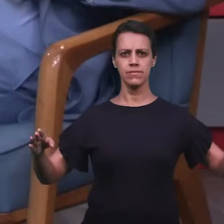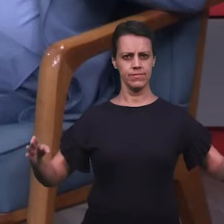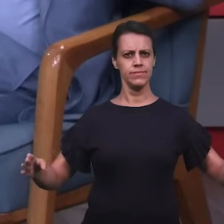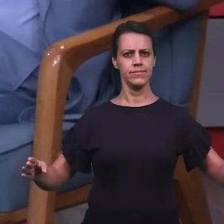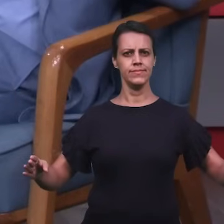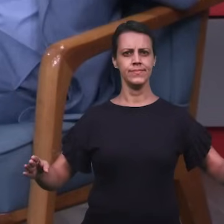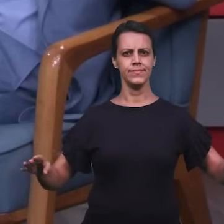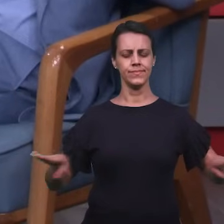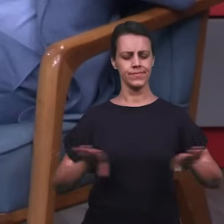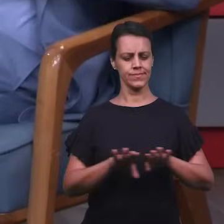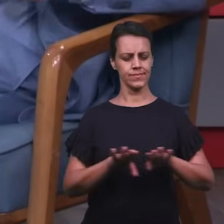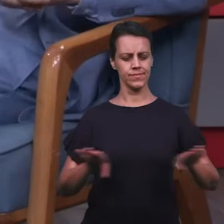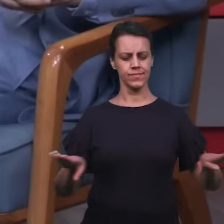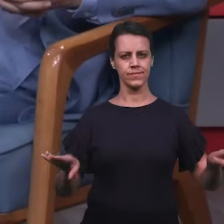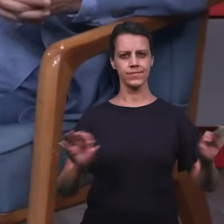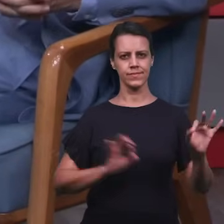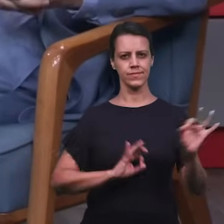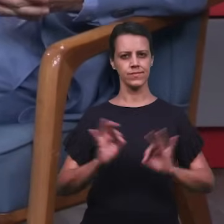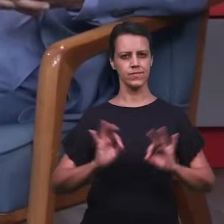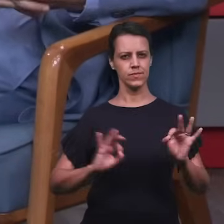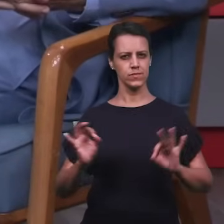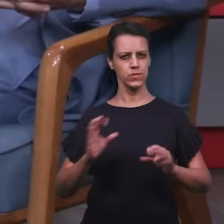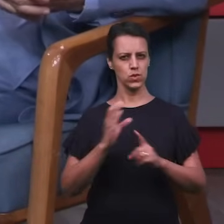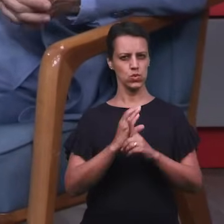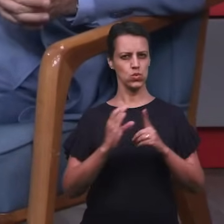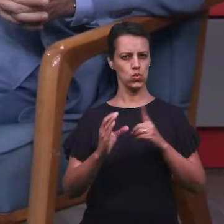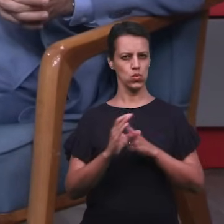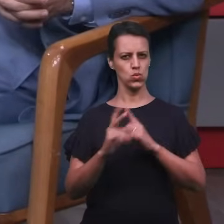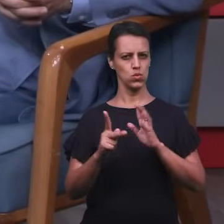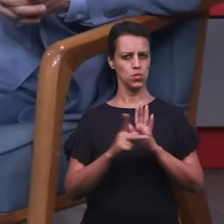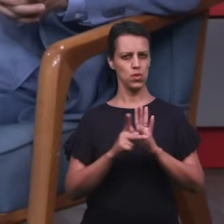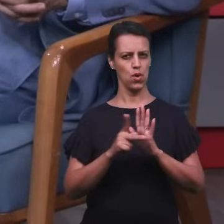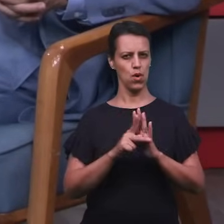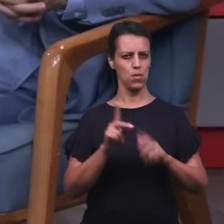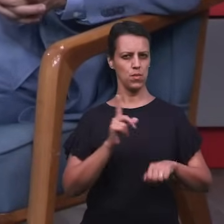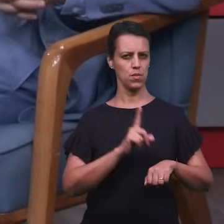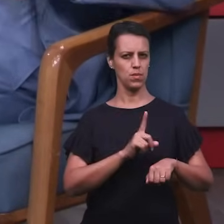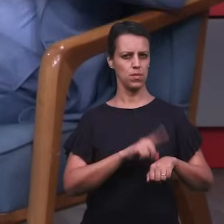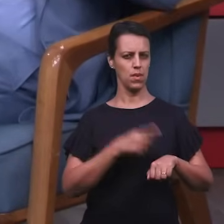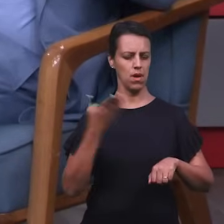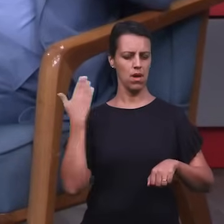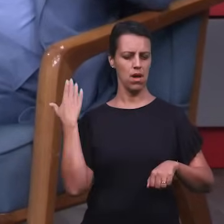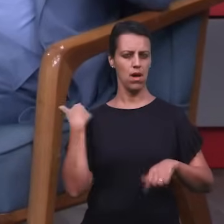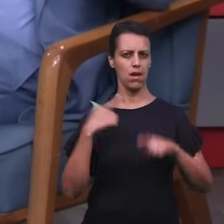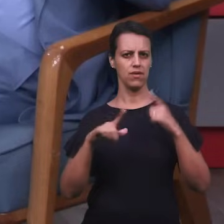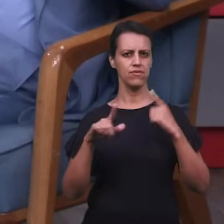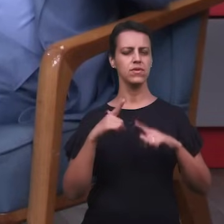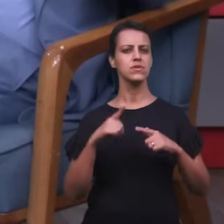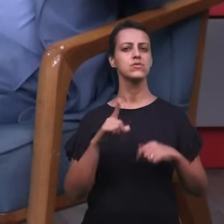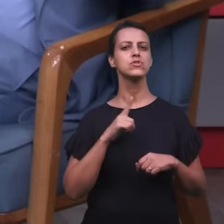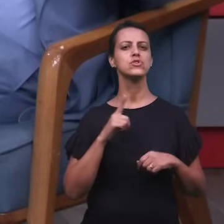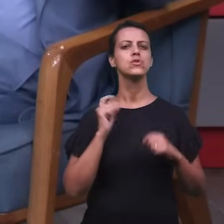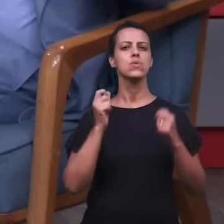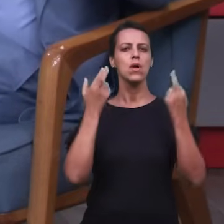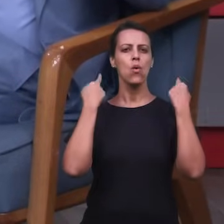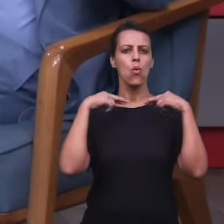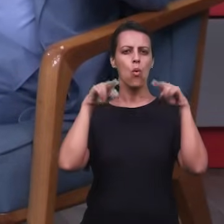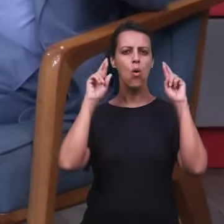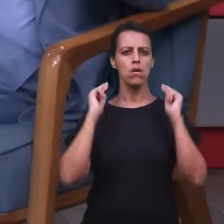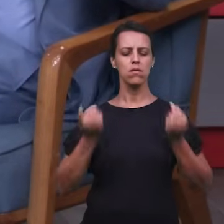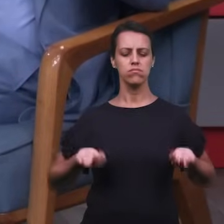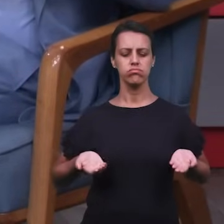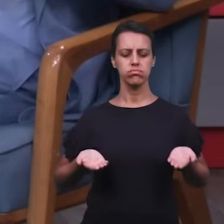conforme todo o ritual do culto levítico, se colocasse, tinha o